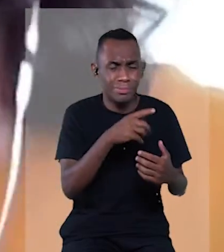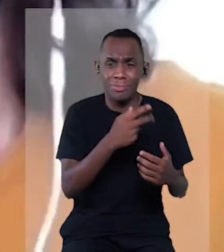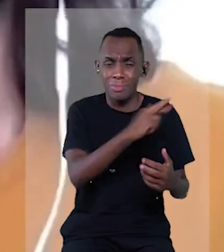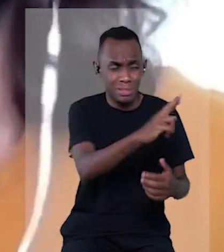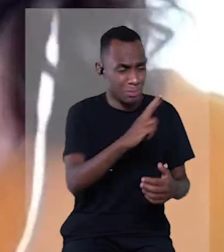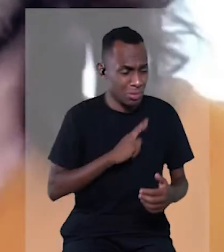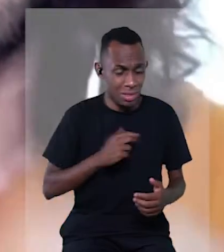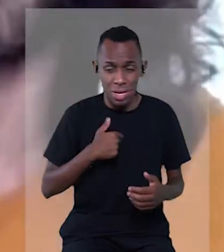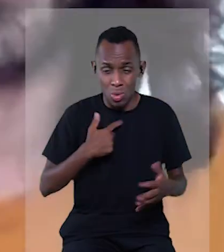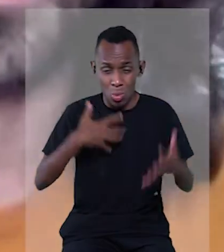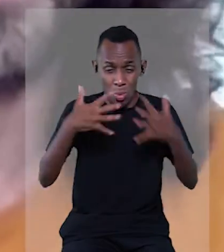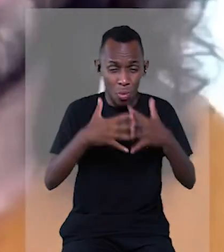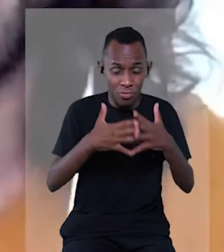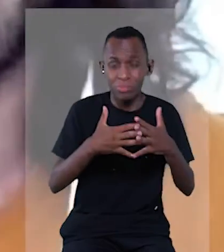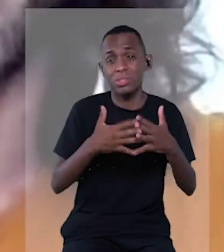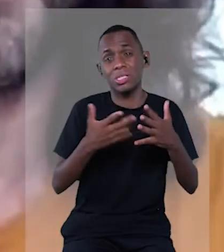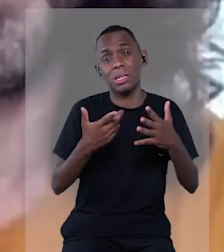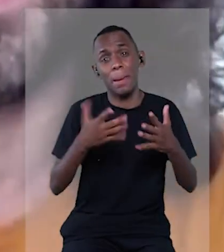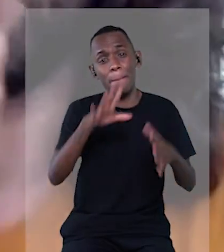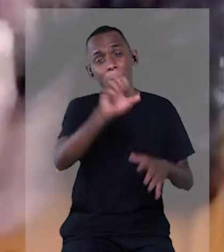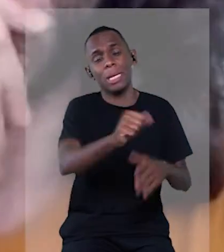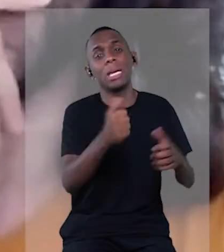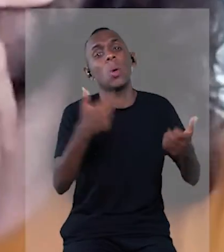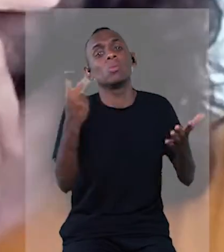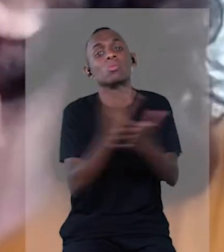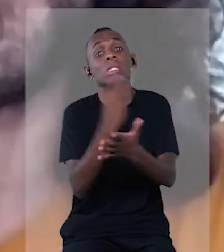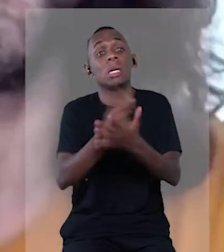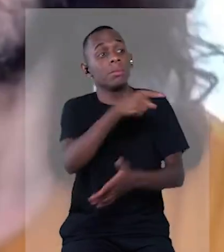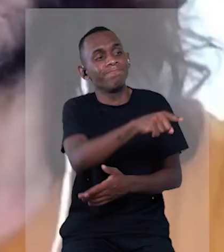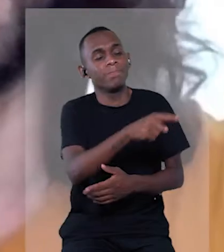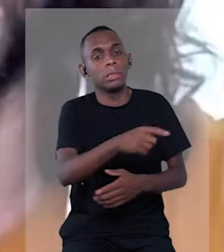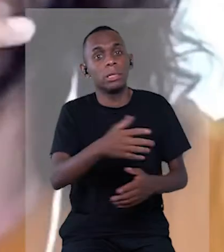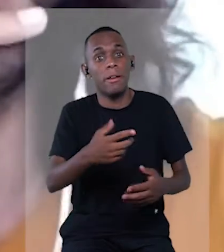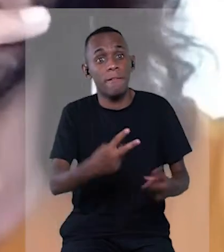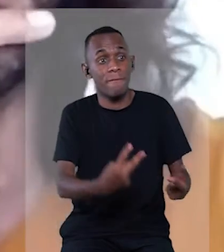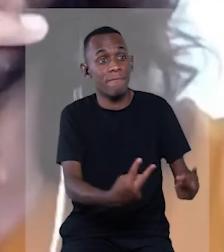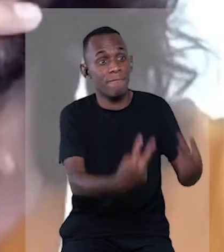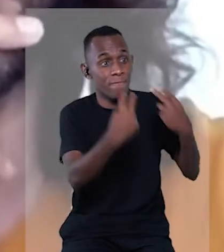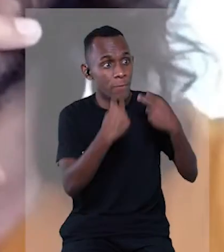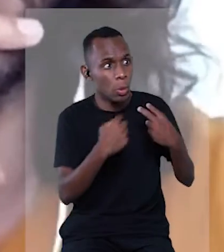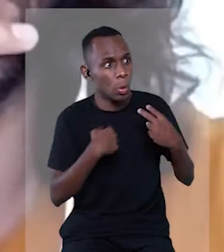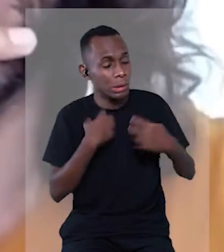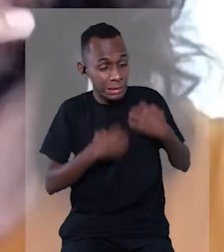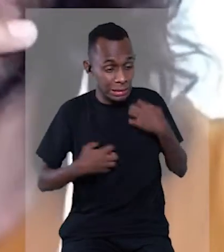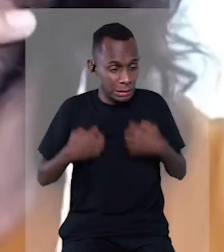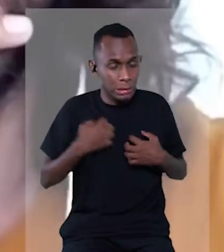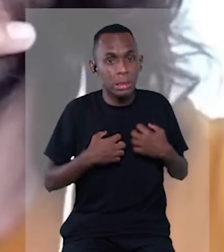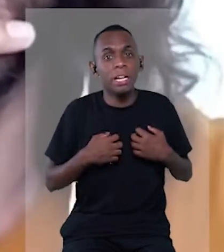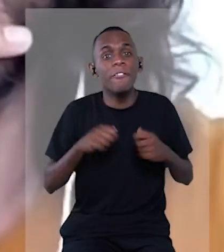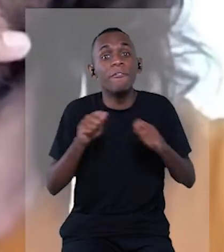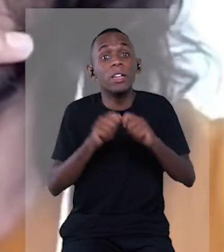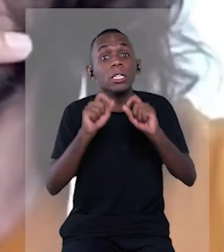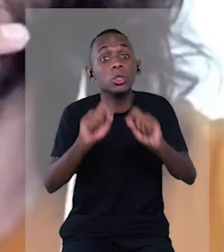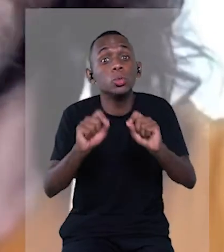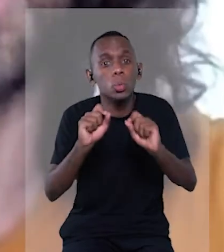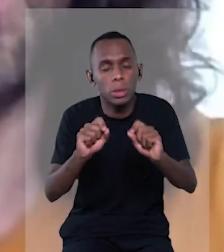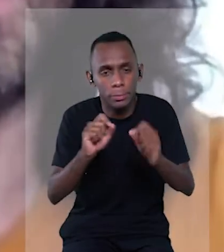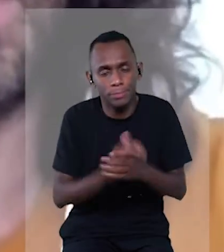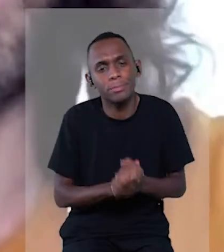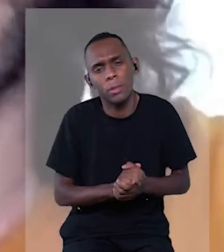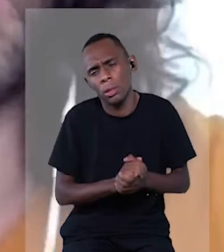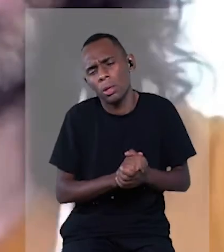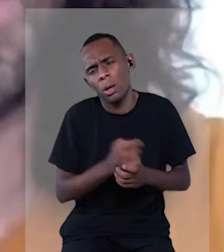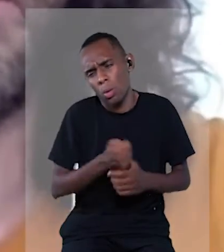você confundiu, você pegou errado, você tinha que pegar esse tal, tal. Eu falei, não. Aí ele viu meu desespero, você não acredita o que ele fez. Ele pegou o ônibus e o